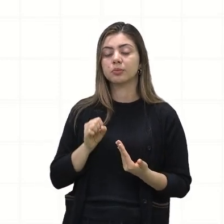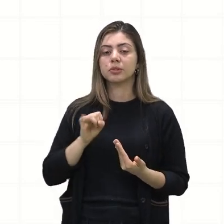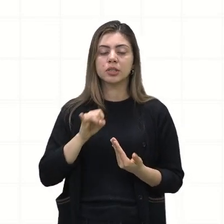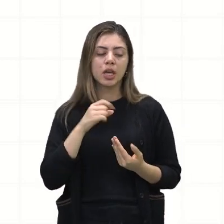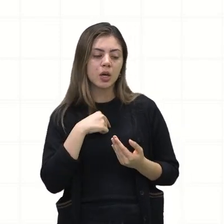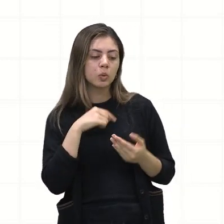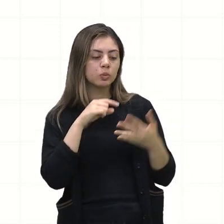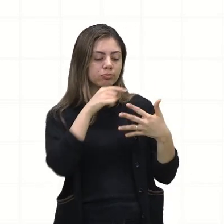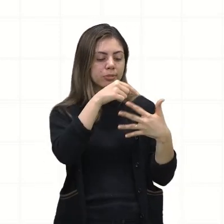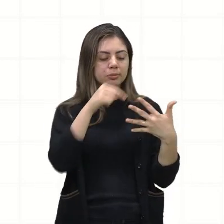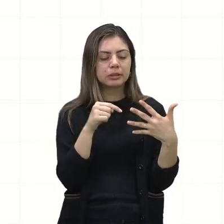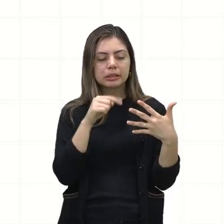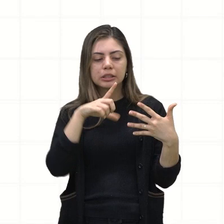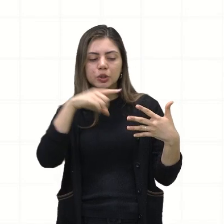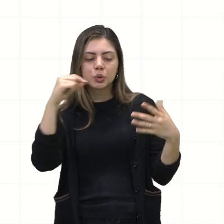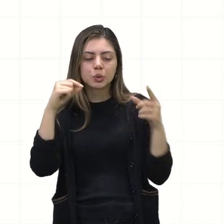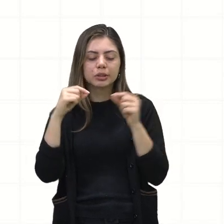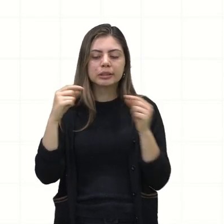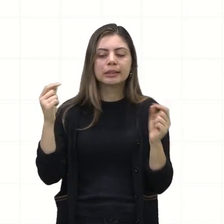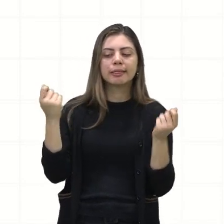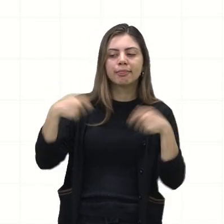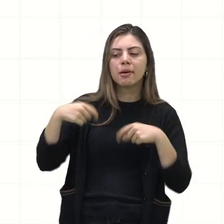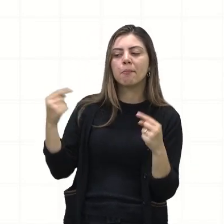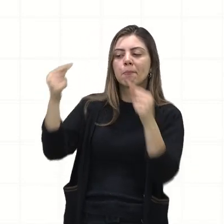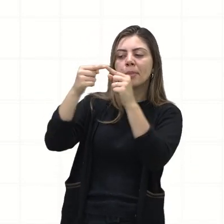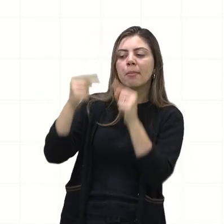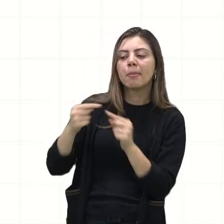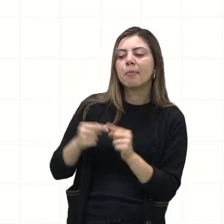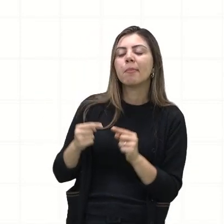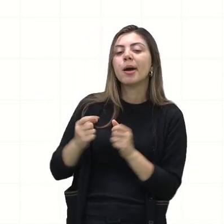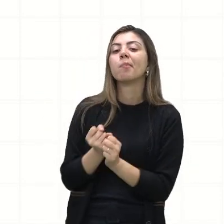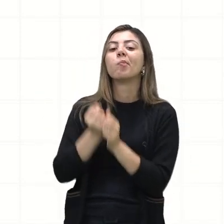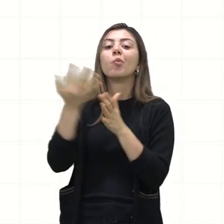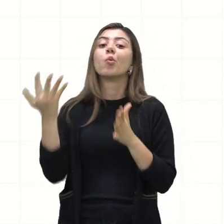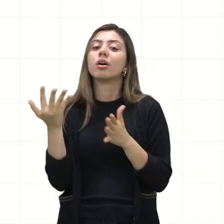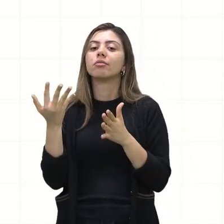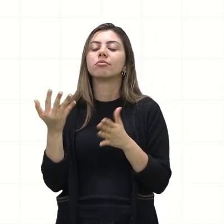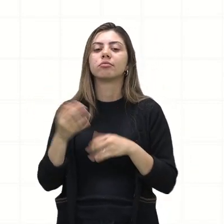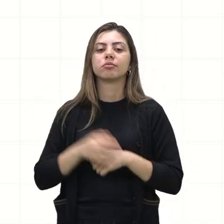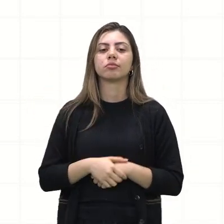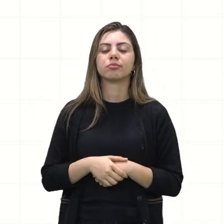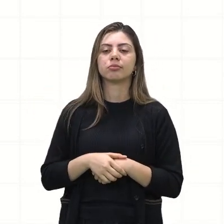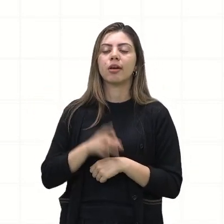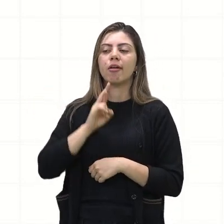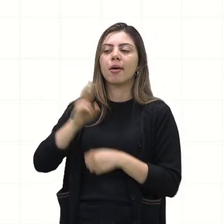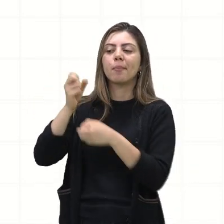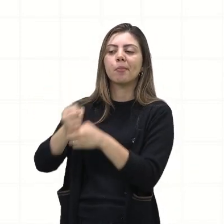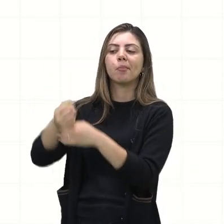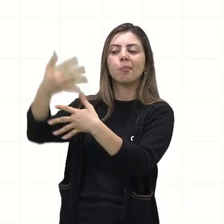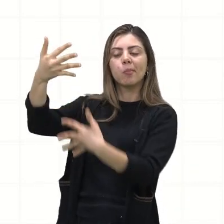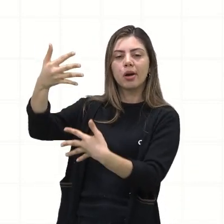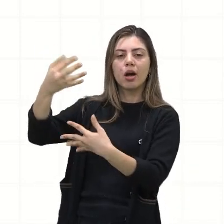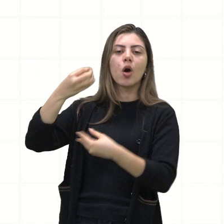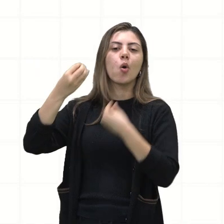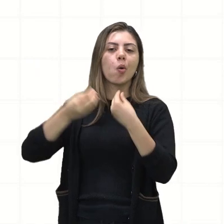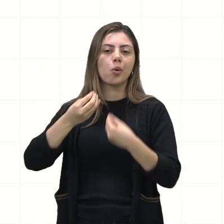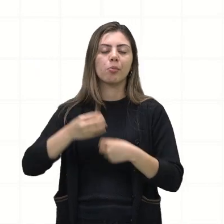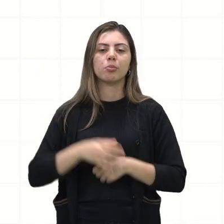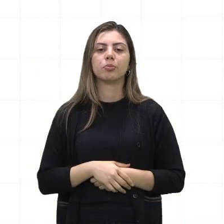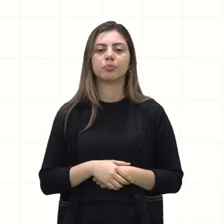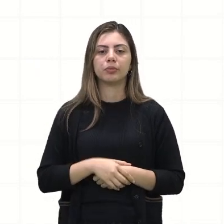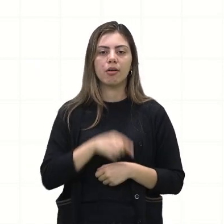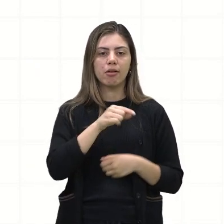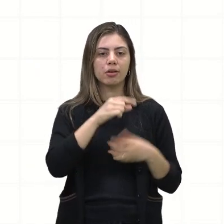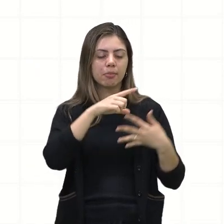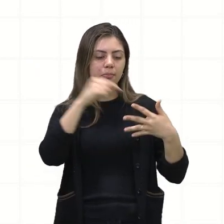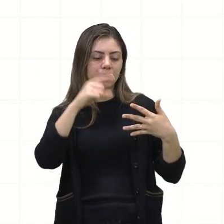cada, quantas maneiras poderá ser feito o pedido? Tá? Um de cada, né?